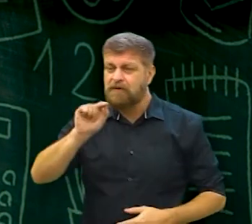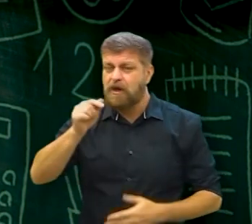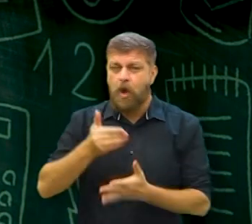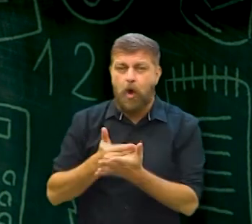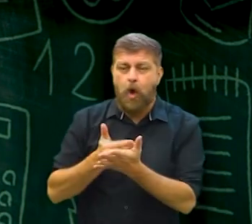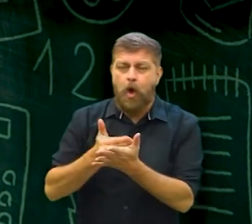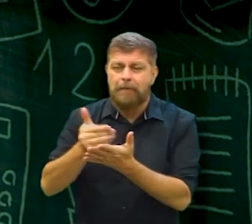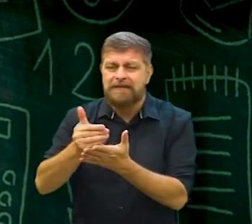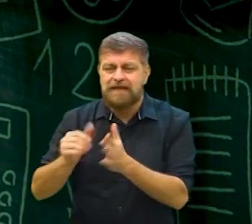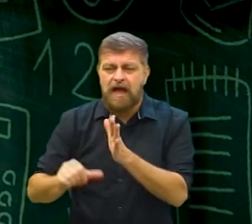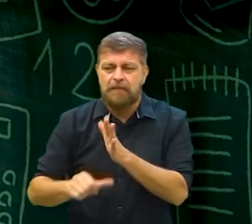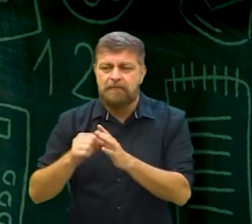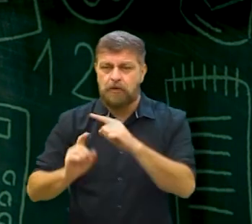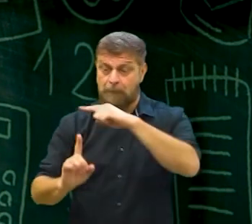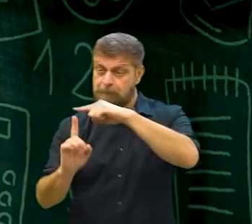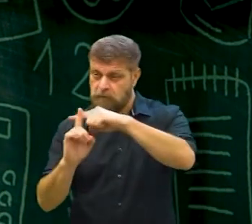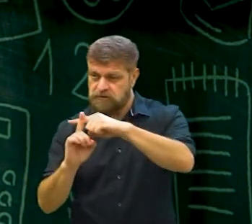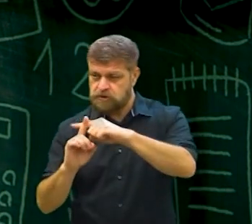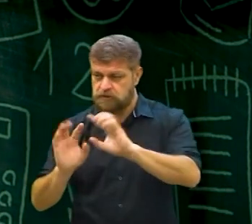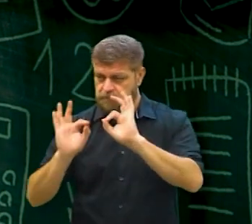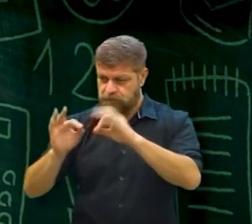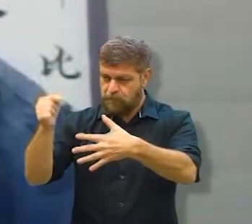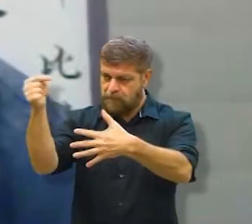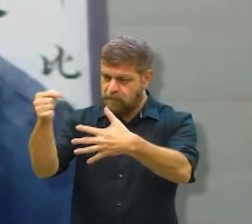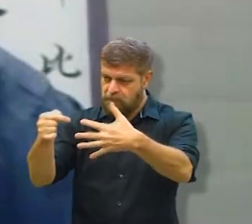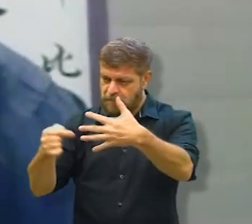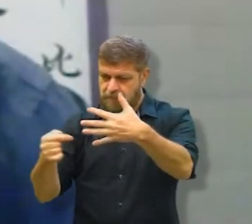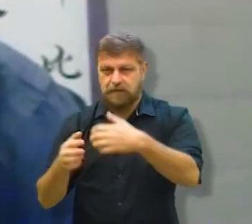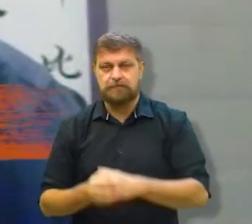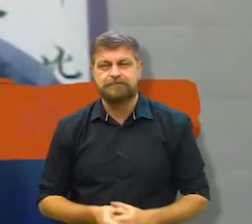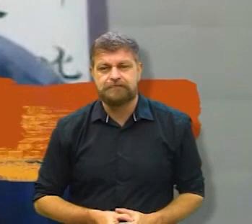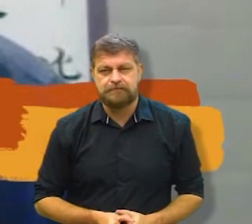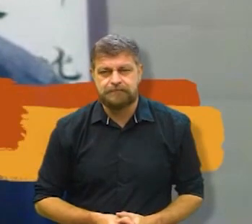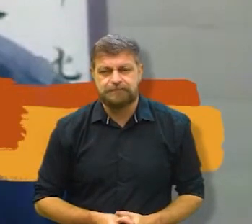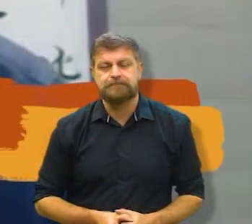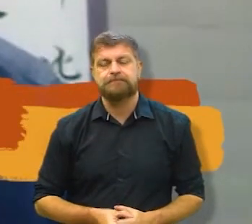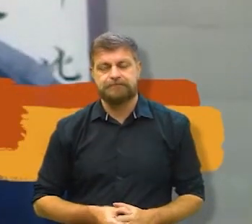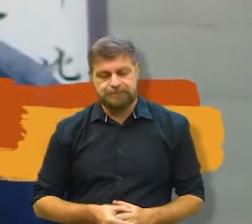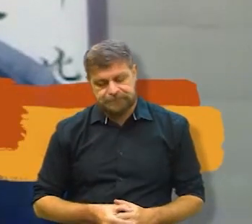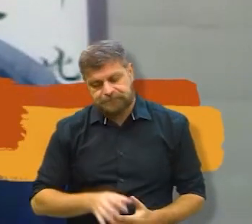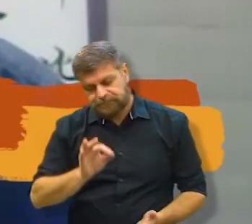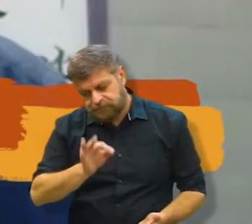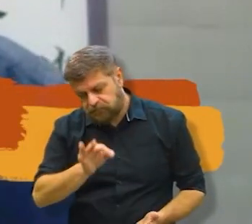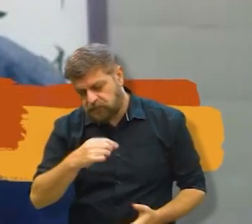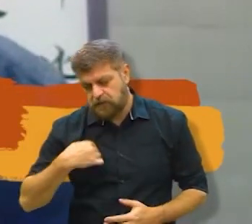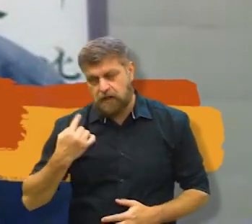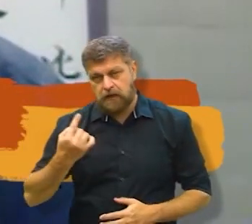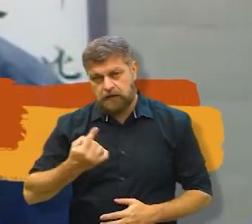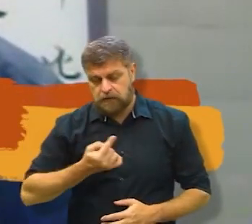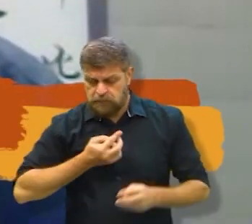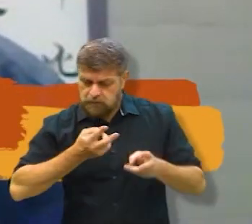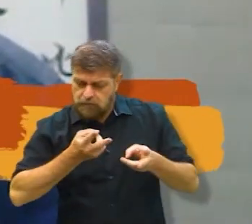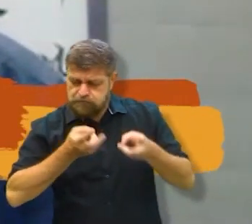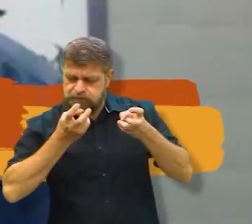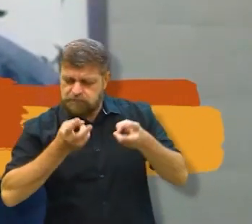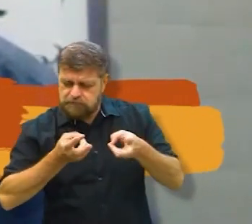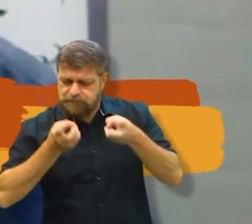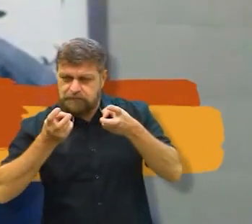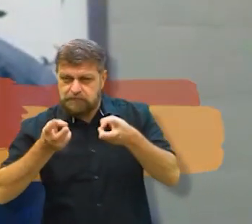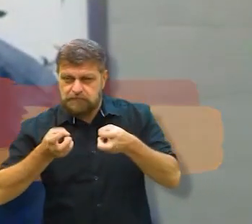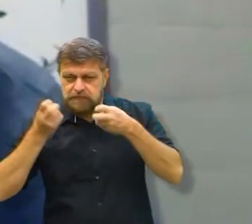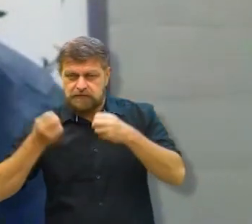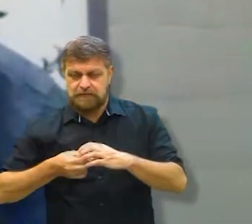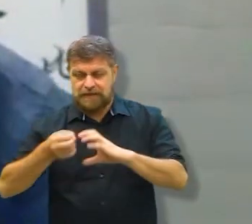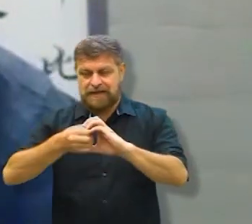dessa situação, começando primeiramente com os pontos positivos. Pois é, a gente está percebendo